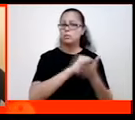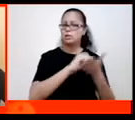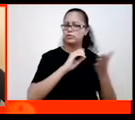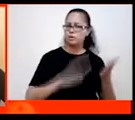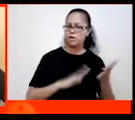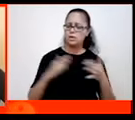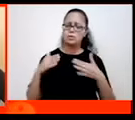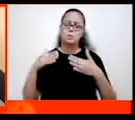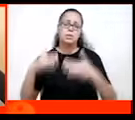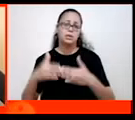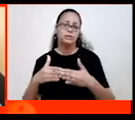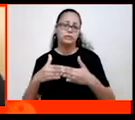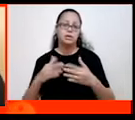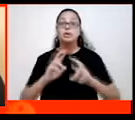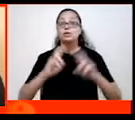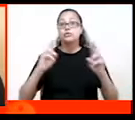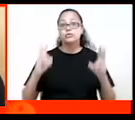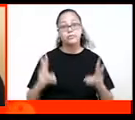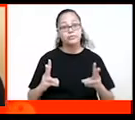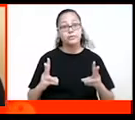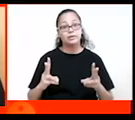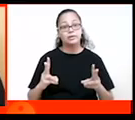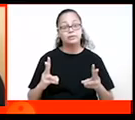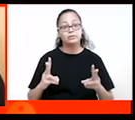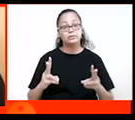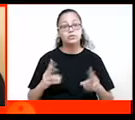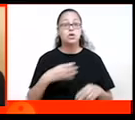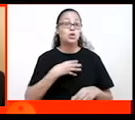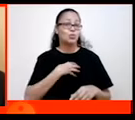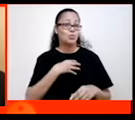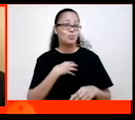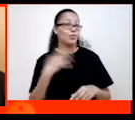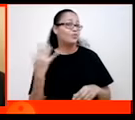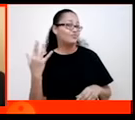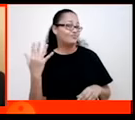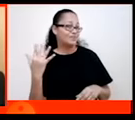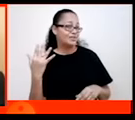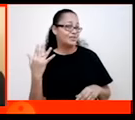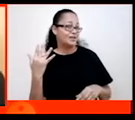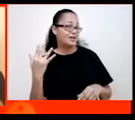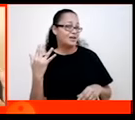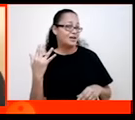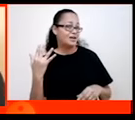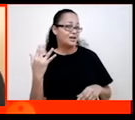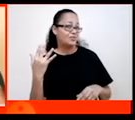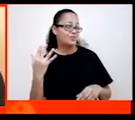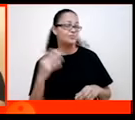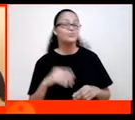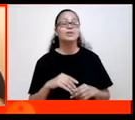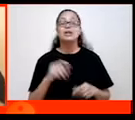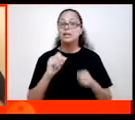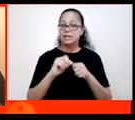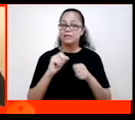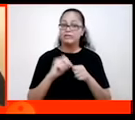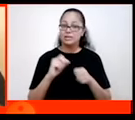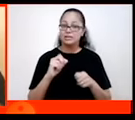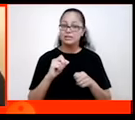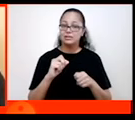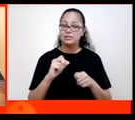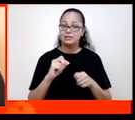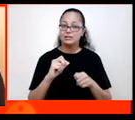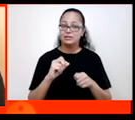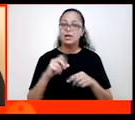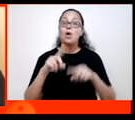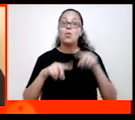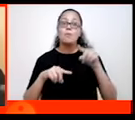uma atividade específica. Diferente lá, né, quando a gente falou do modo artesanal, né, que o trabalhador, né, o artesão, ele fazia o produto